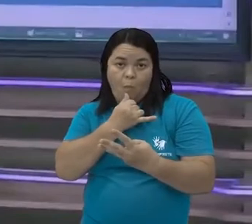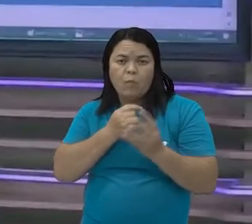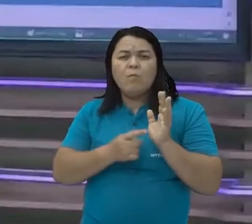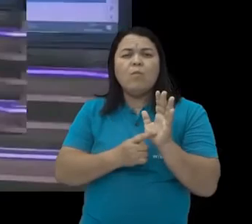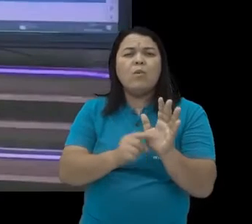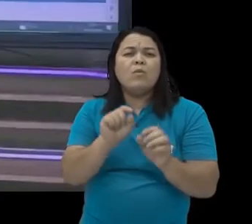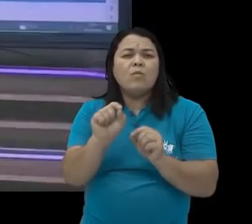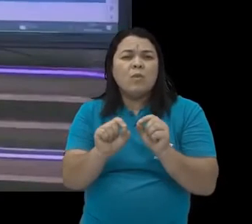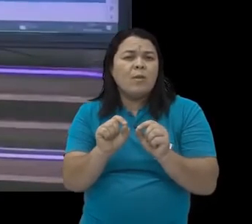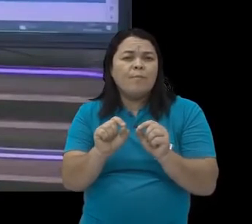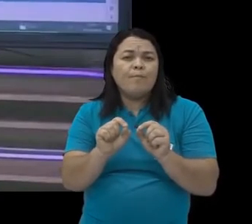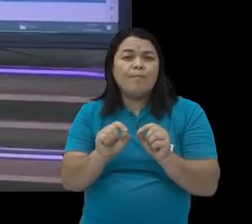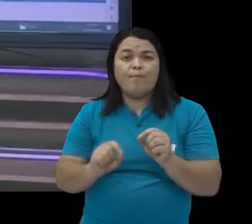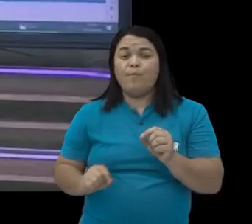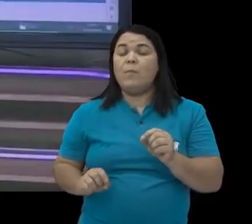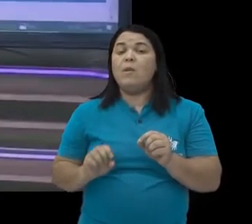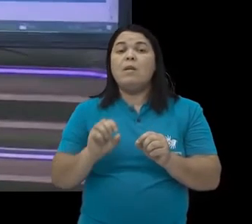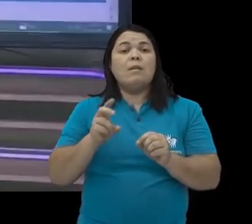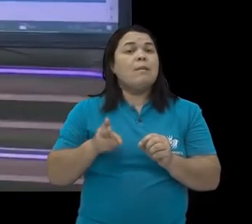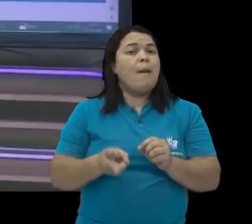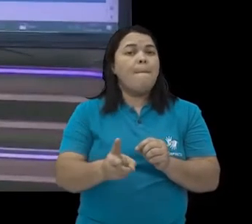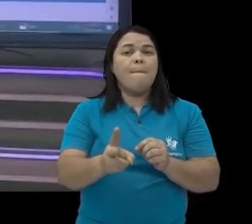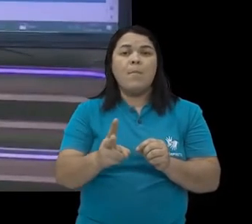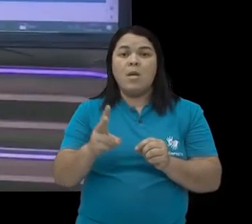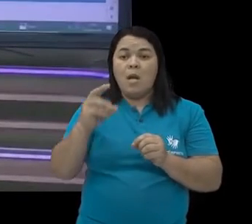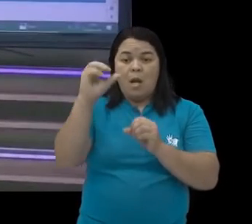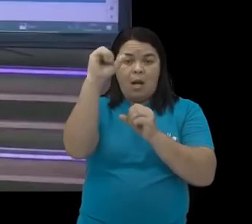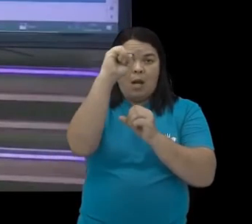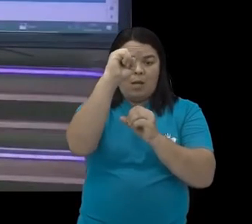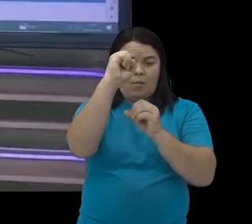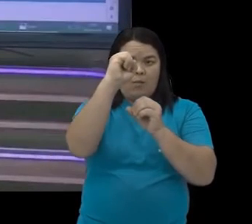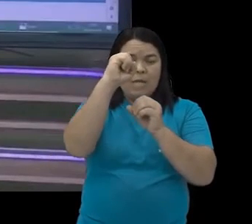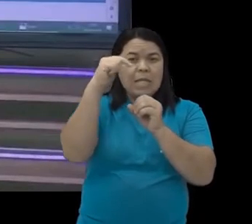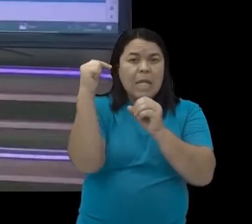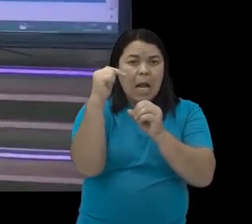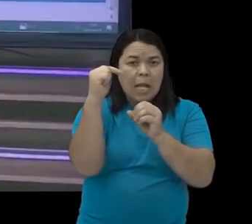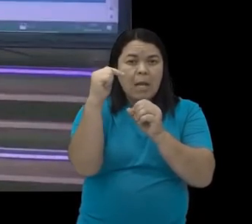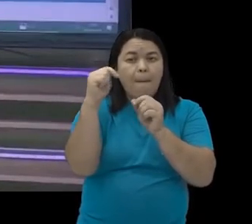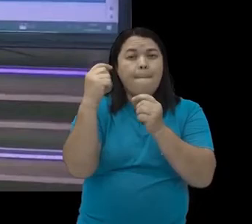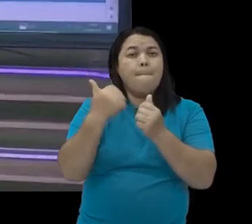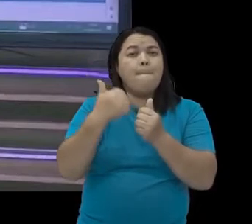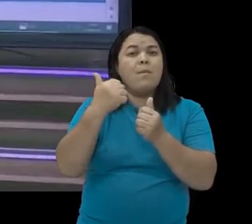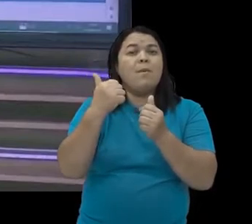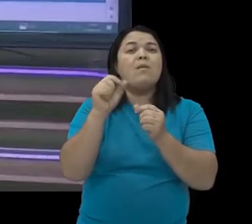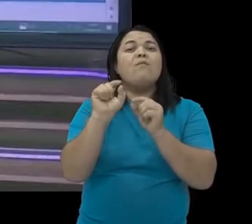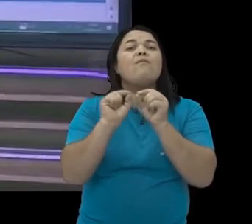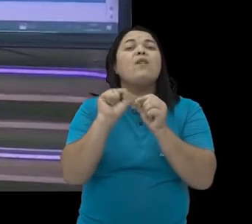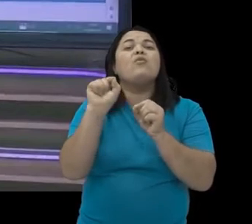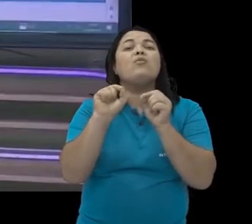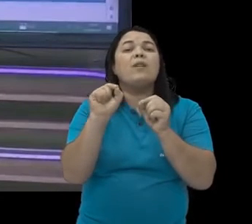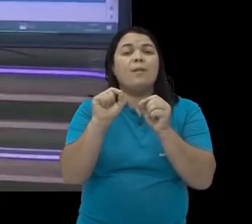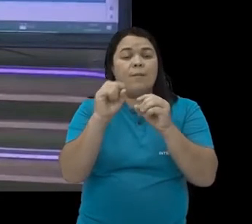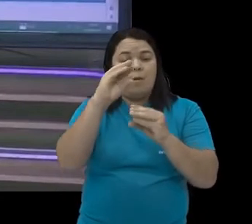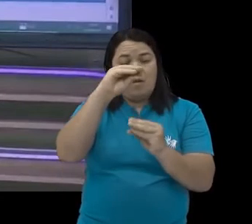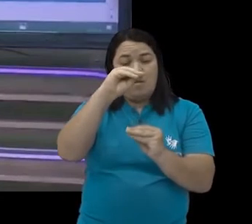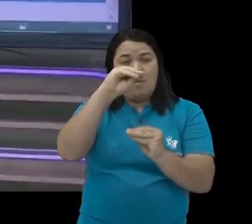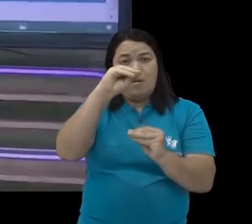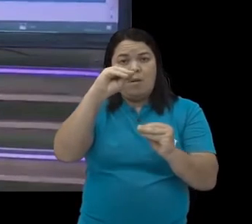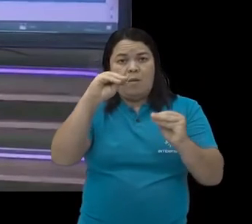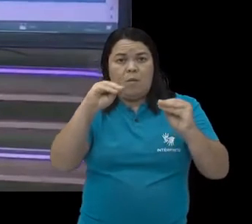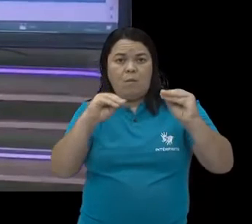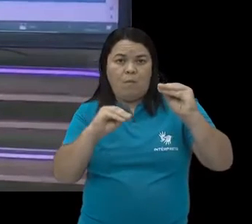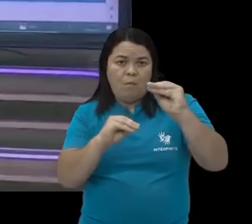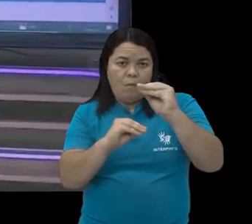você tem o teu expoente negativo, o primeiro passo, então, é, primeiramente, inverter essa base. Não se esqueçam